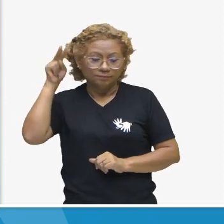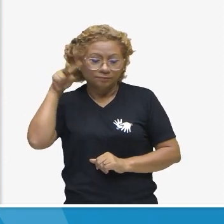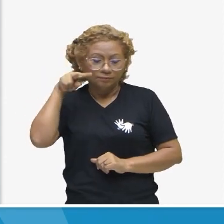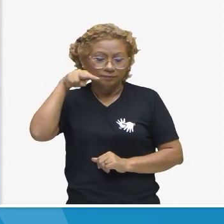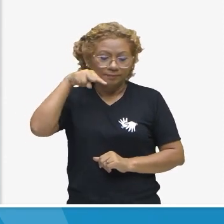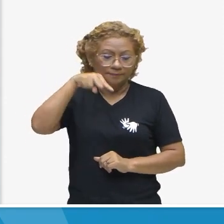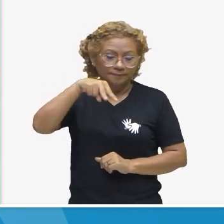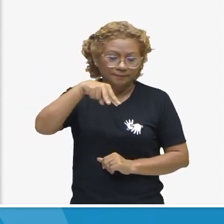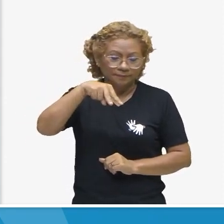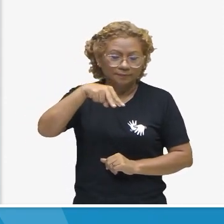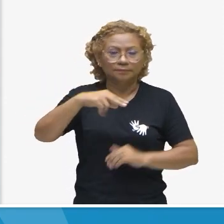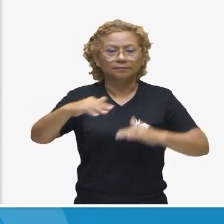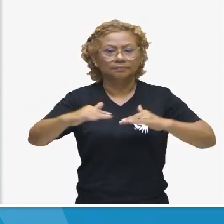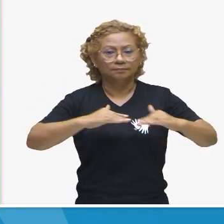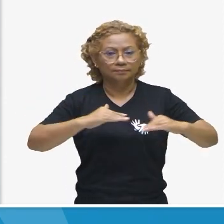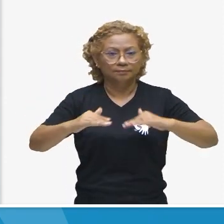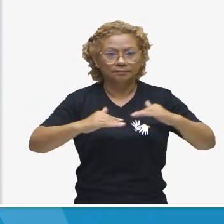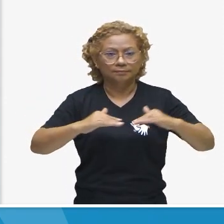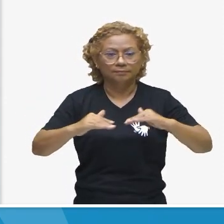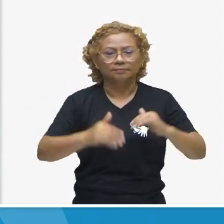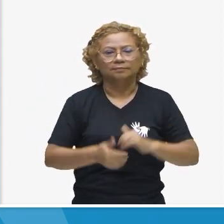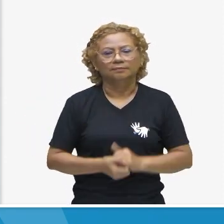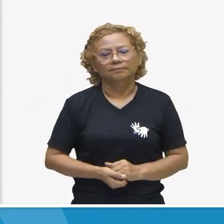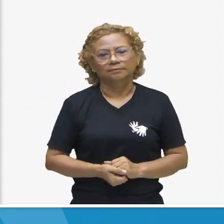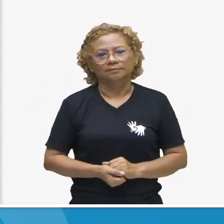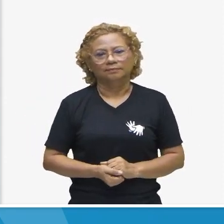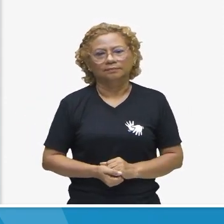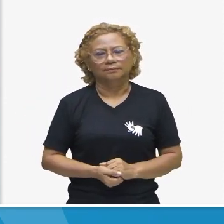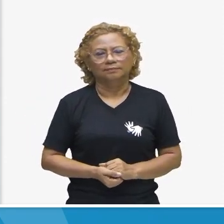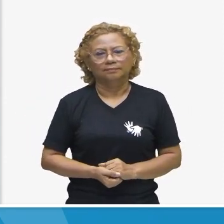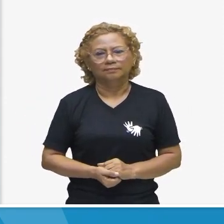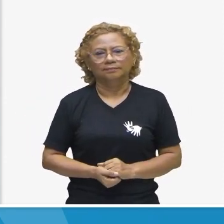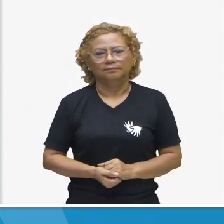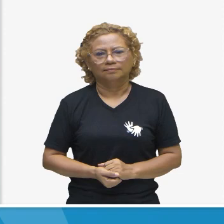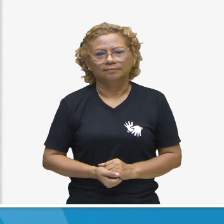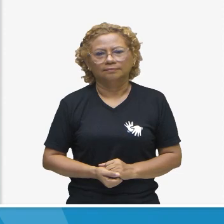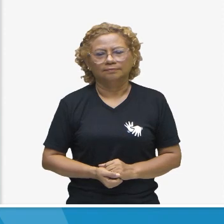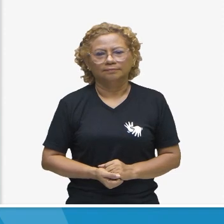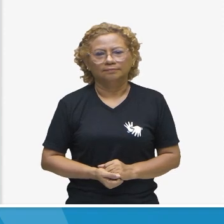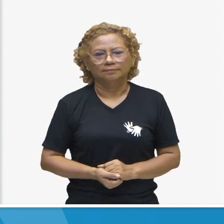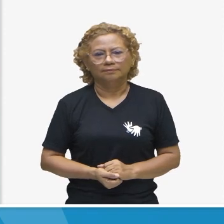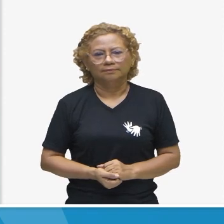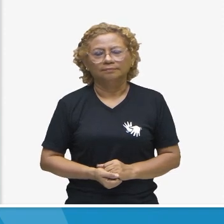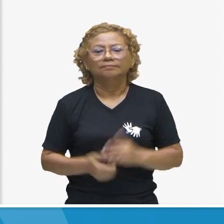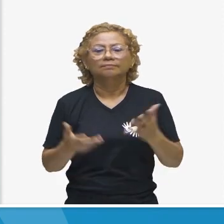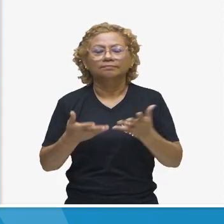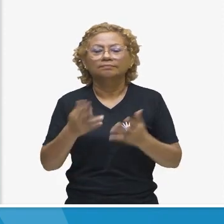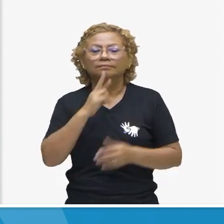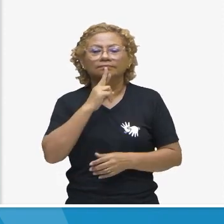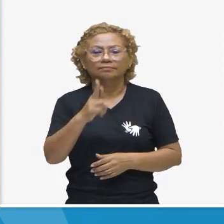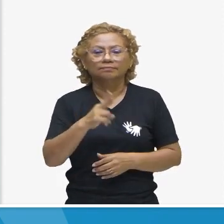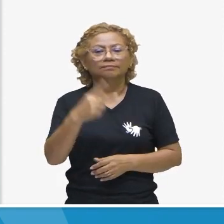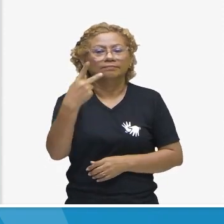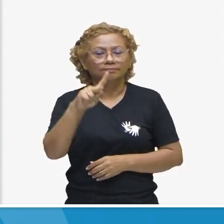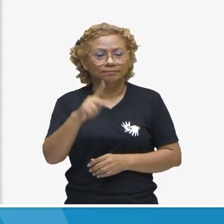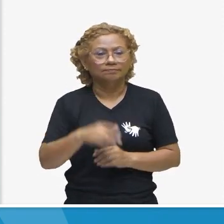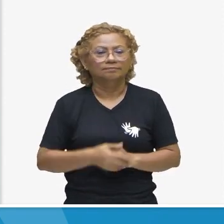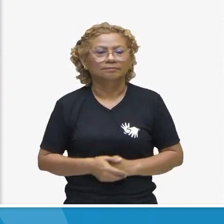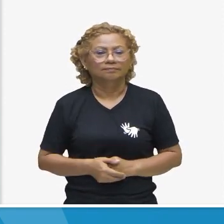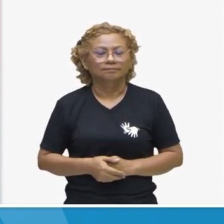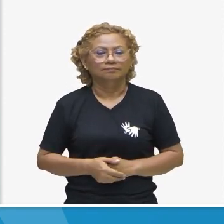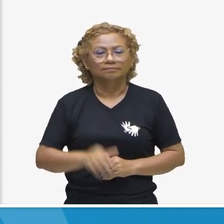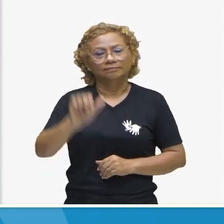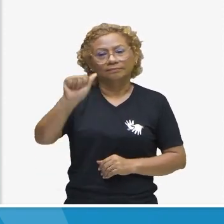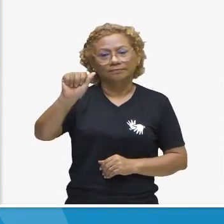só, ela está fazendo a sua observação daqui, ó. E aí, qual será a imagem que